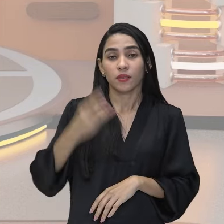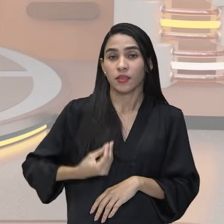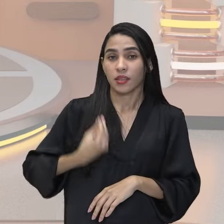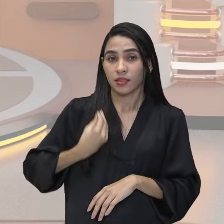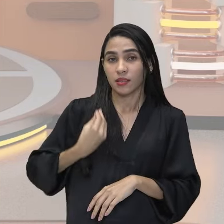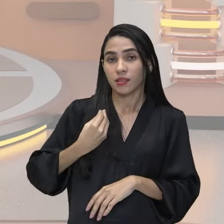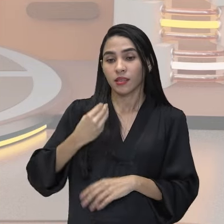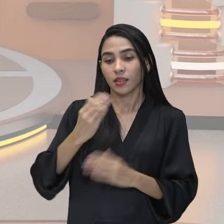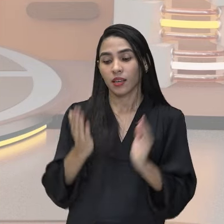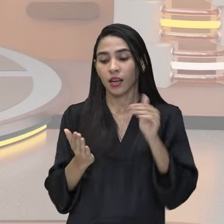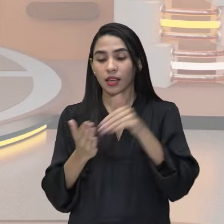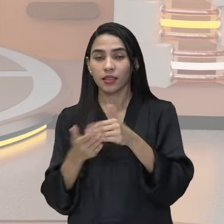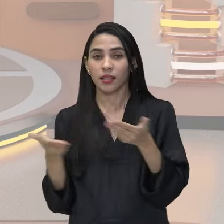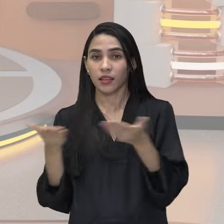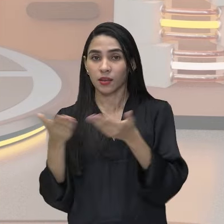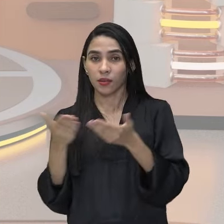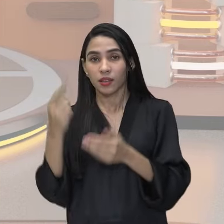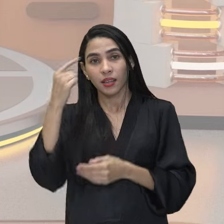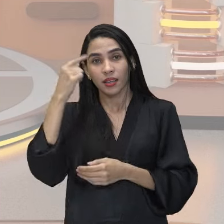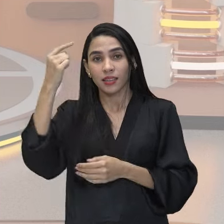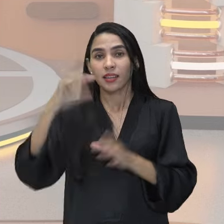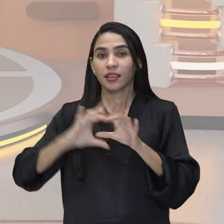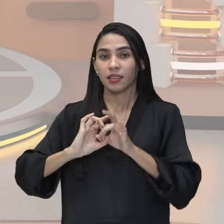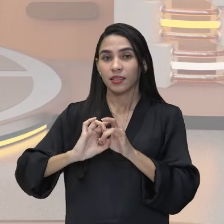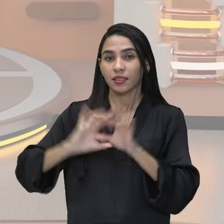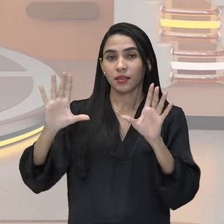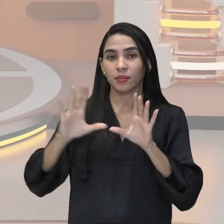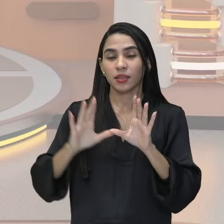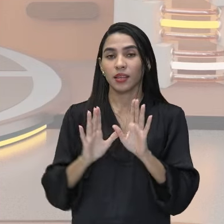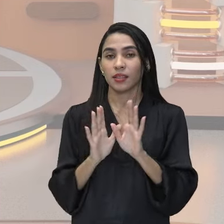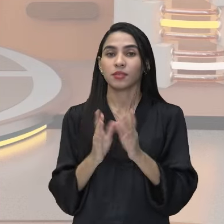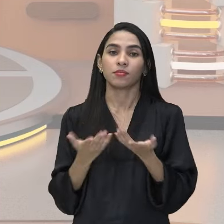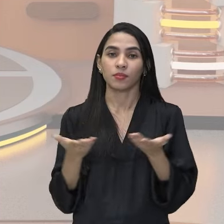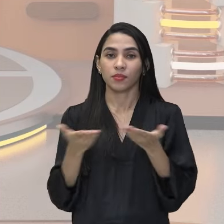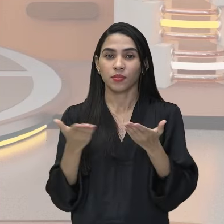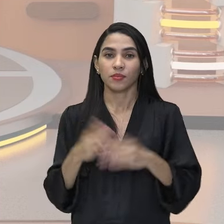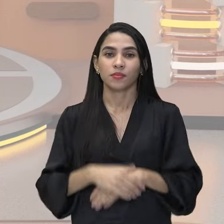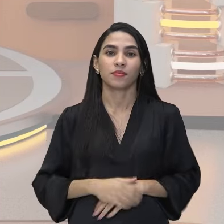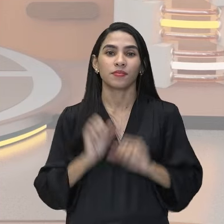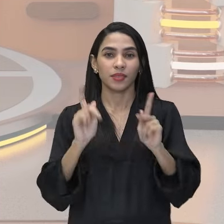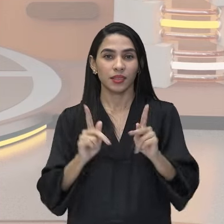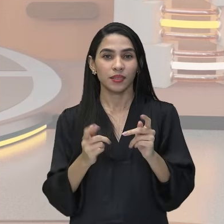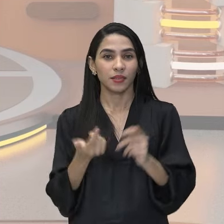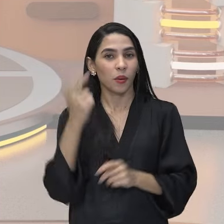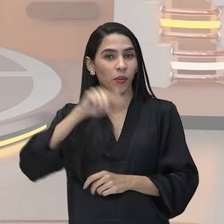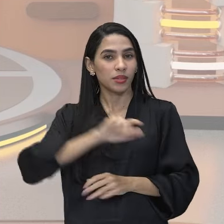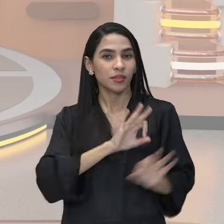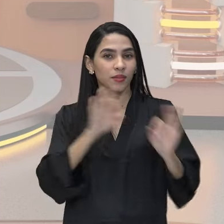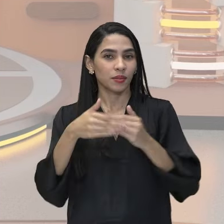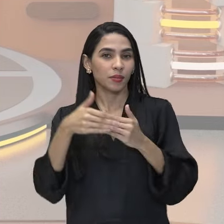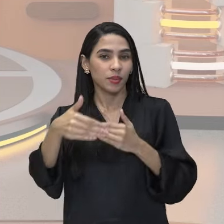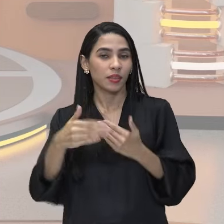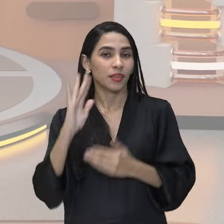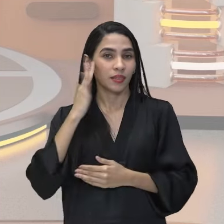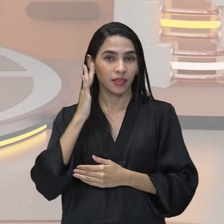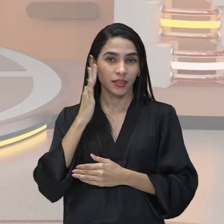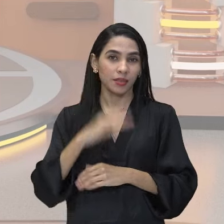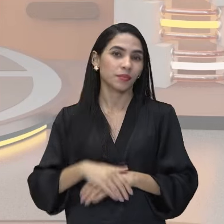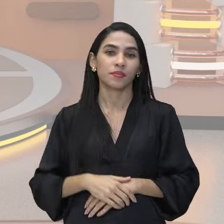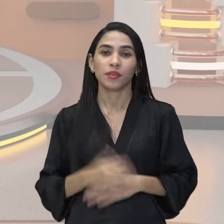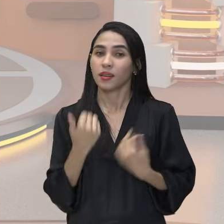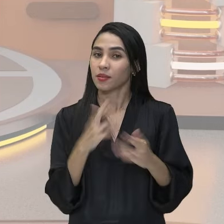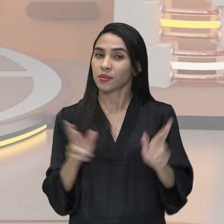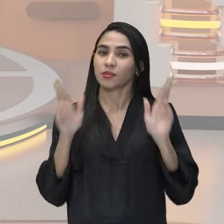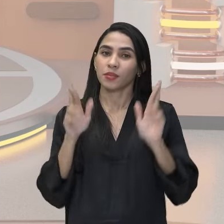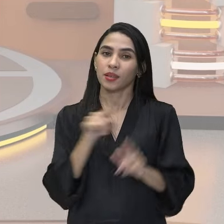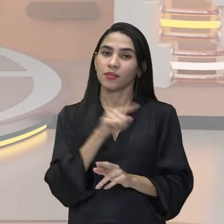existencialista e chegamos à ideia da liberdade finalmente aqui, tá bom? Conseguiram acompanhar? Conseguiram entender? Eu